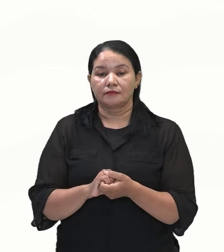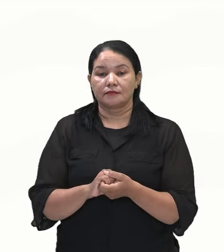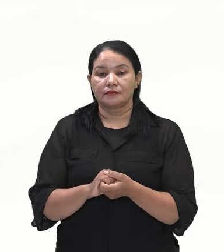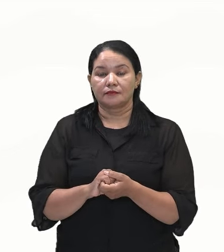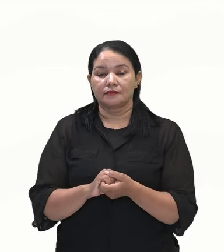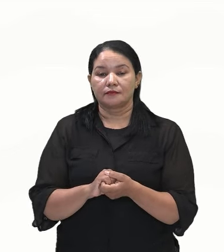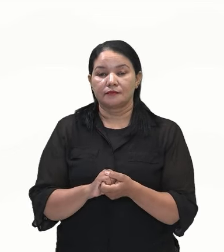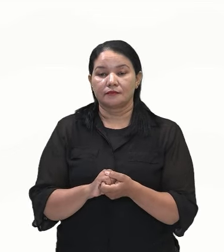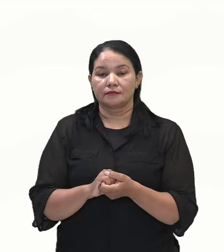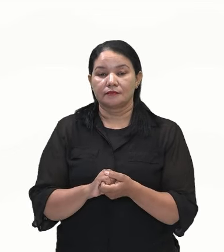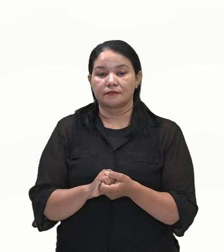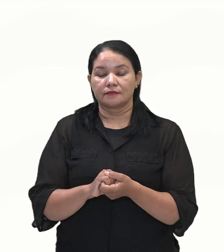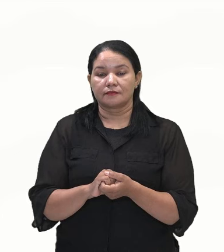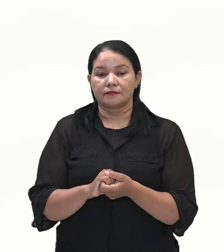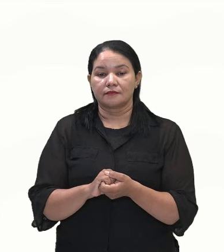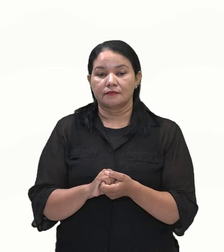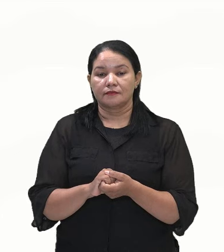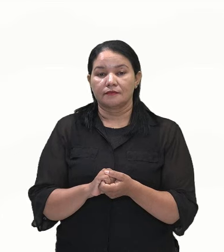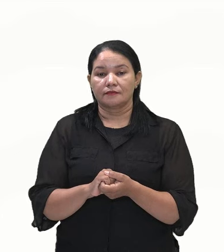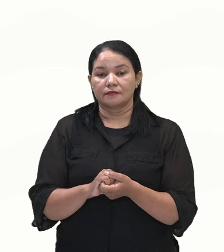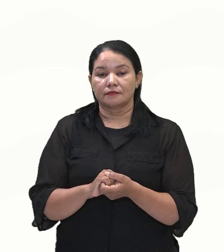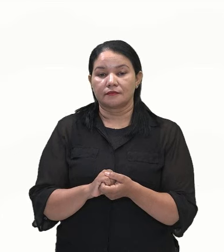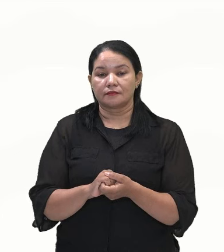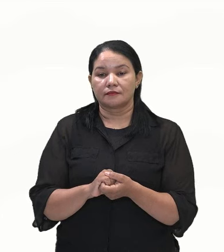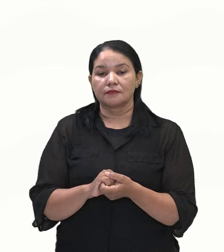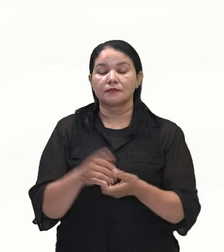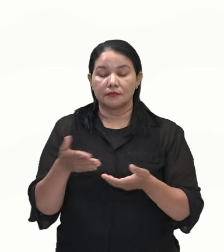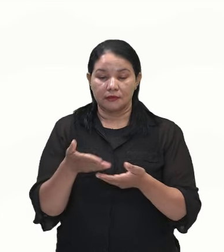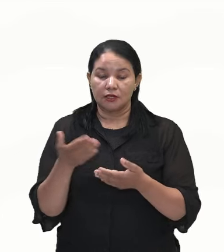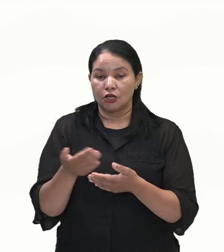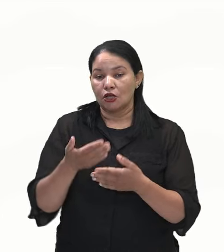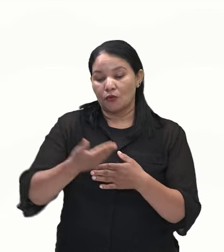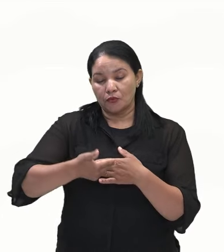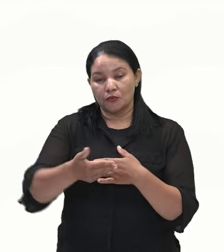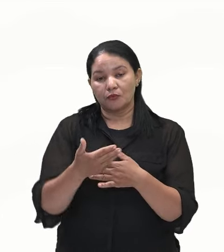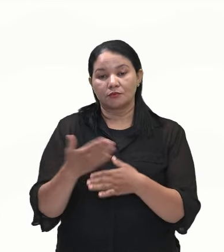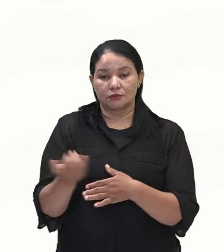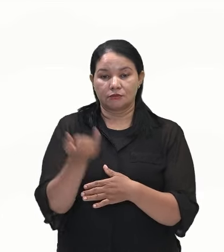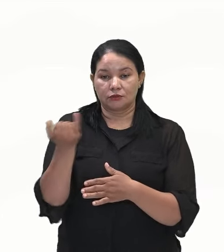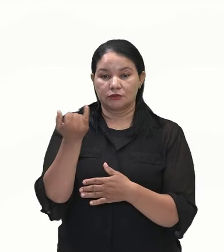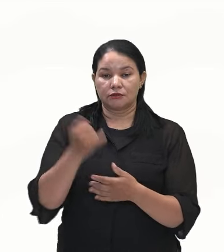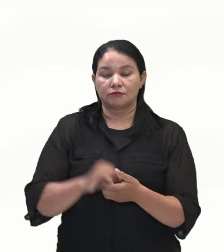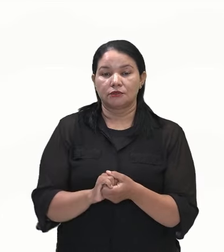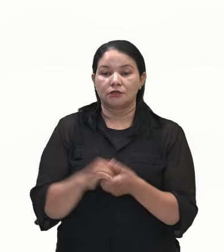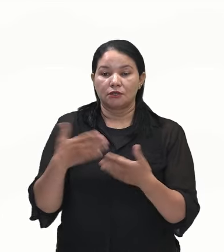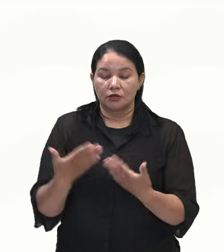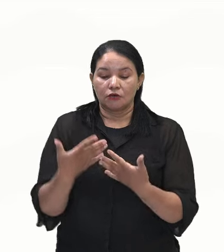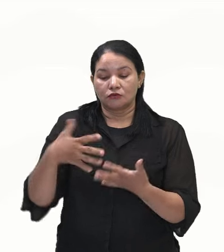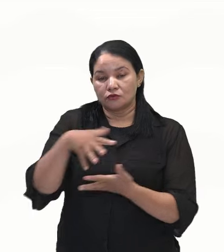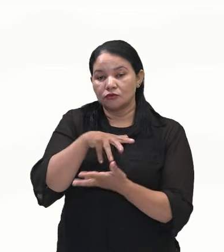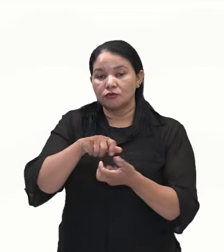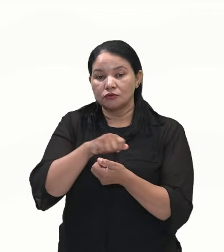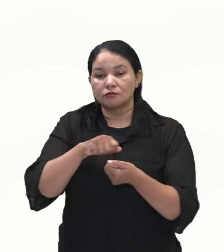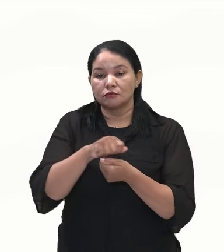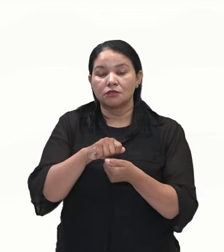né, se torna cada vez mais importante. Então, a sustentabilidade diz respeito ao